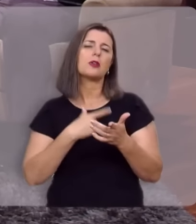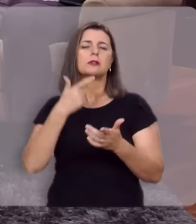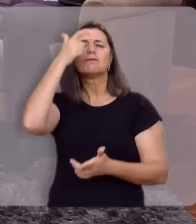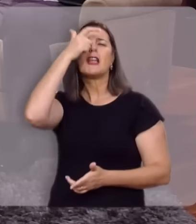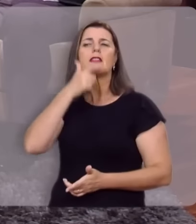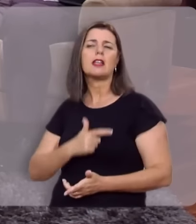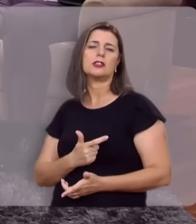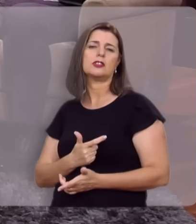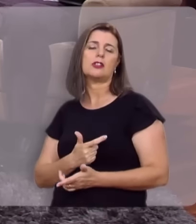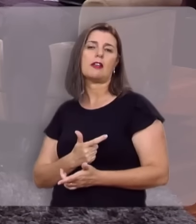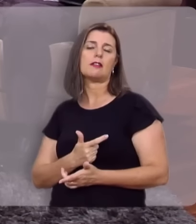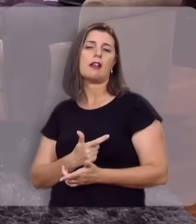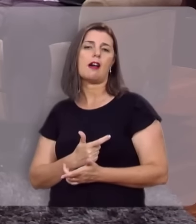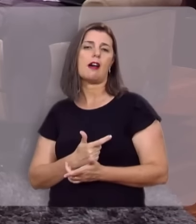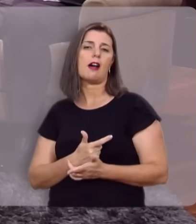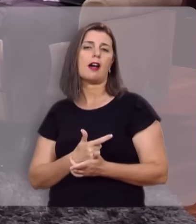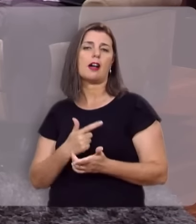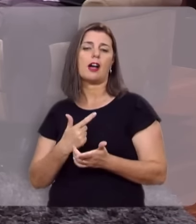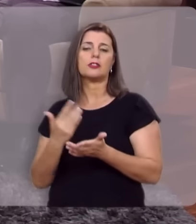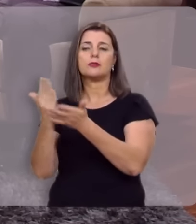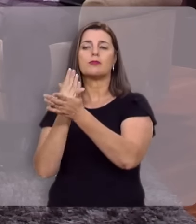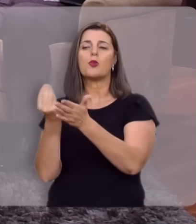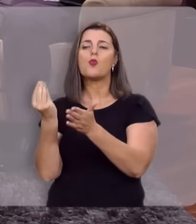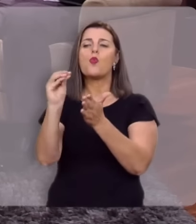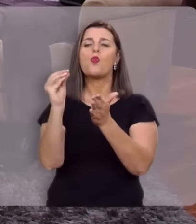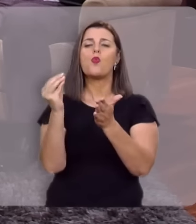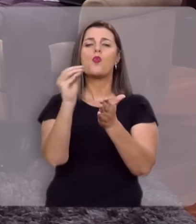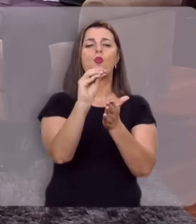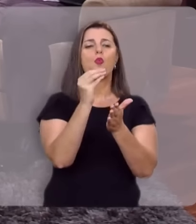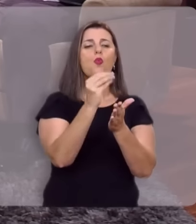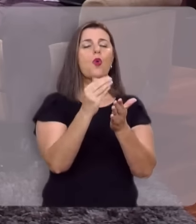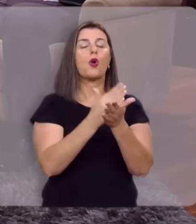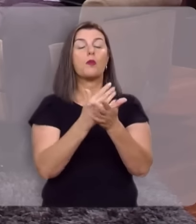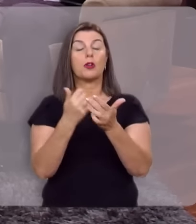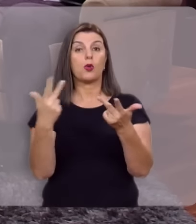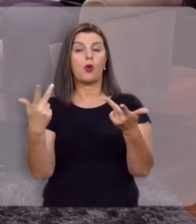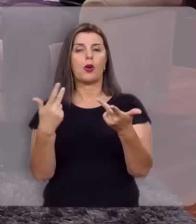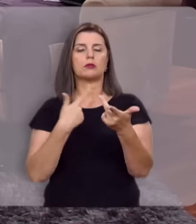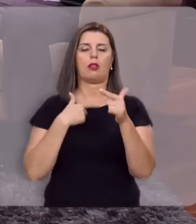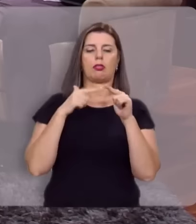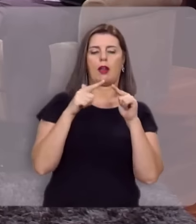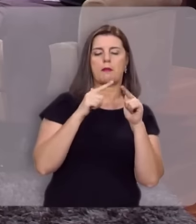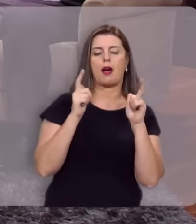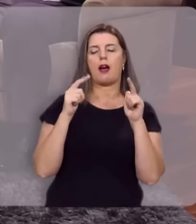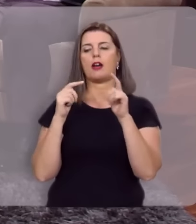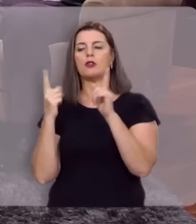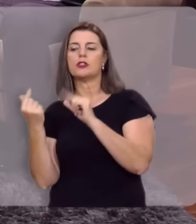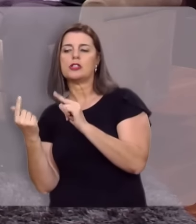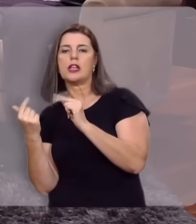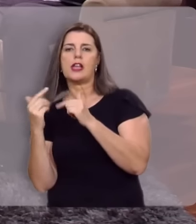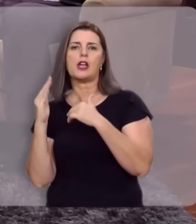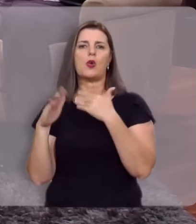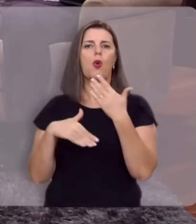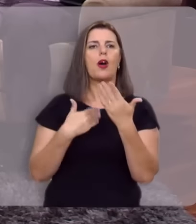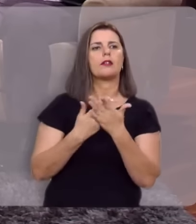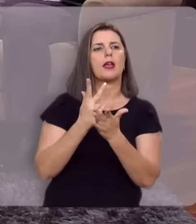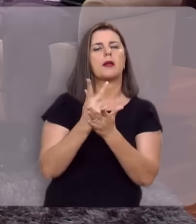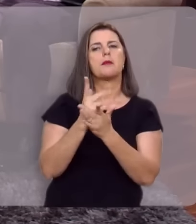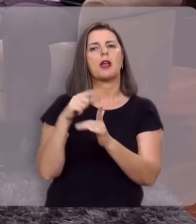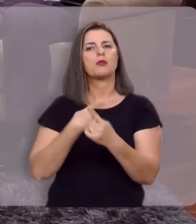gente colocar a nossa identidade em algumas coisas que são passageiras, seja o nosso trabalho, seja o nosso dinheiro, ou